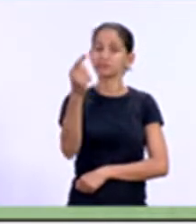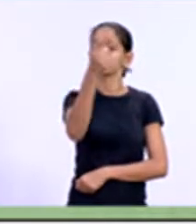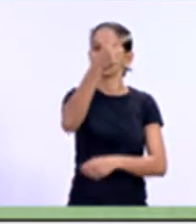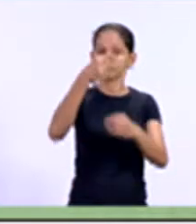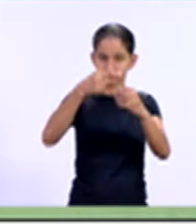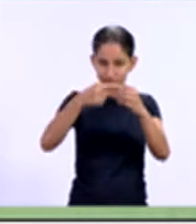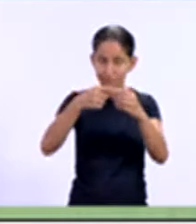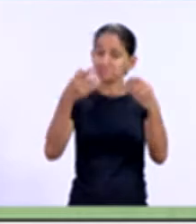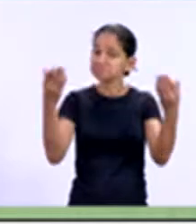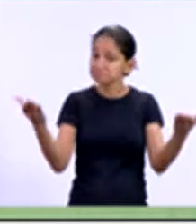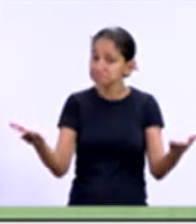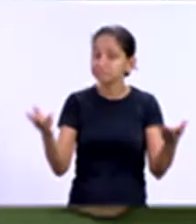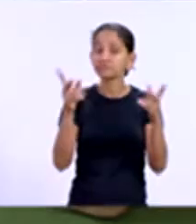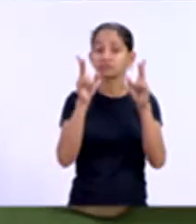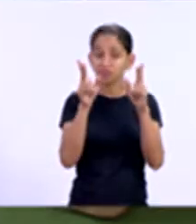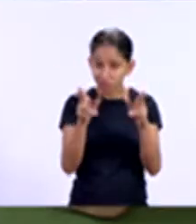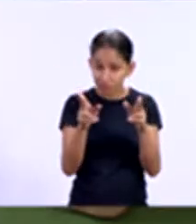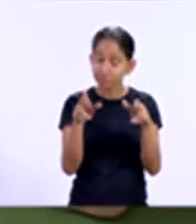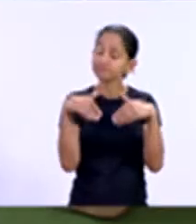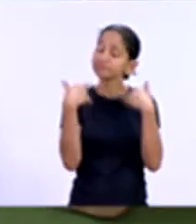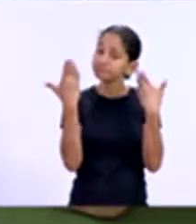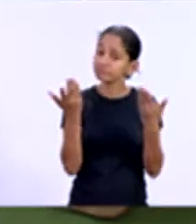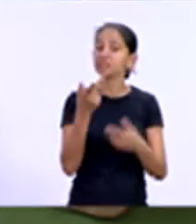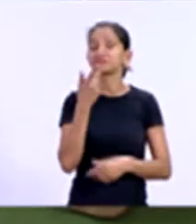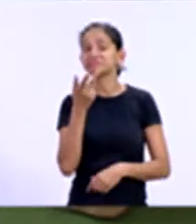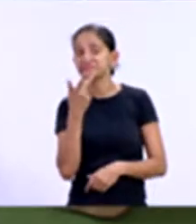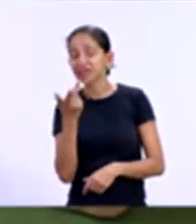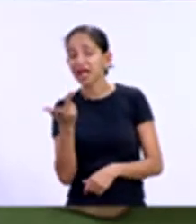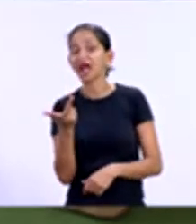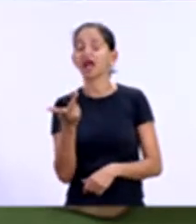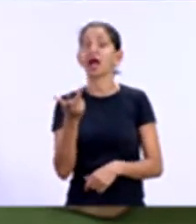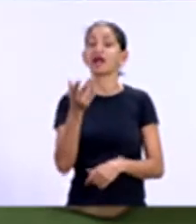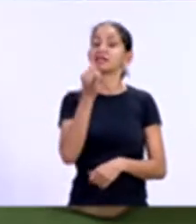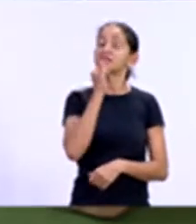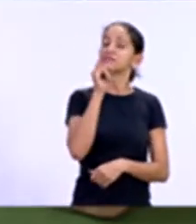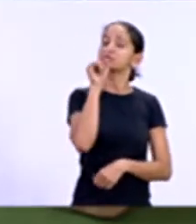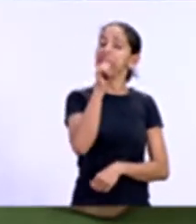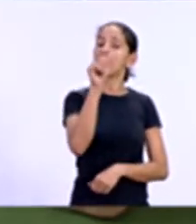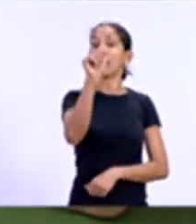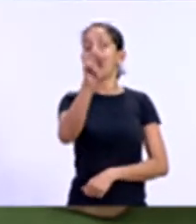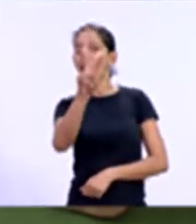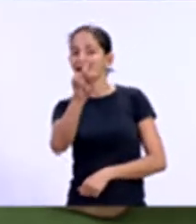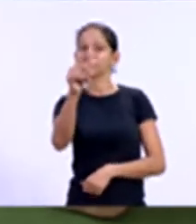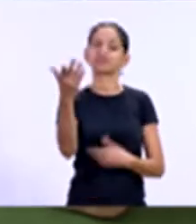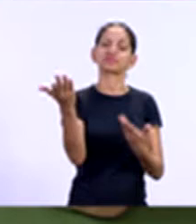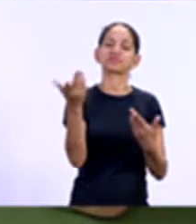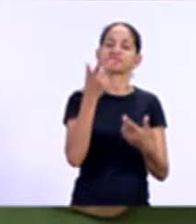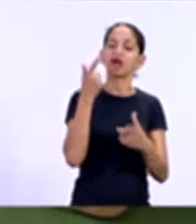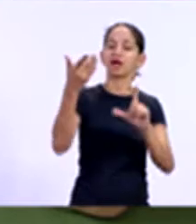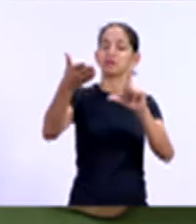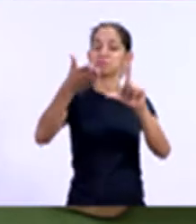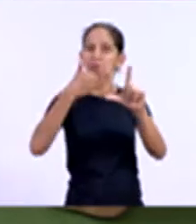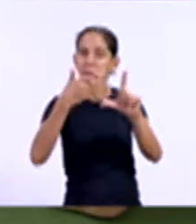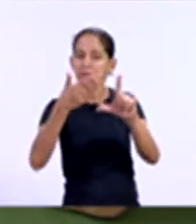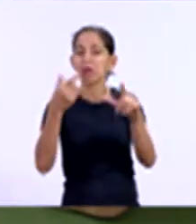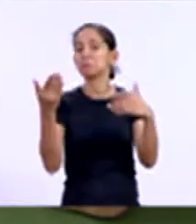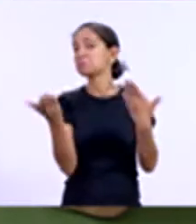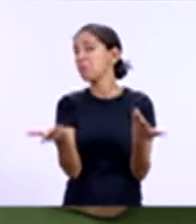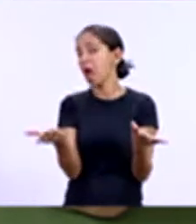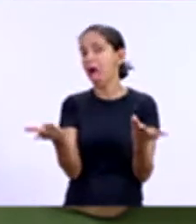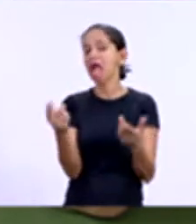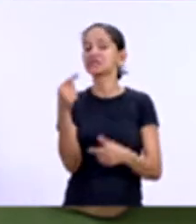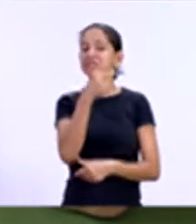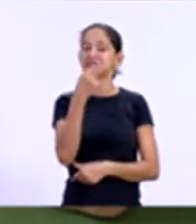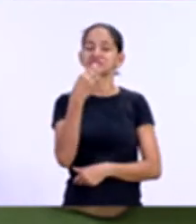Professor, nós falamos, né, do ambiente virtual de aprendizagem e eles colocaram aí uma